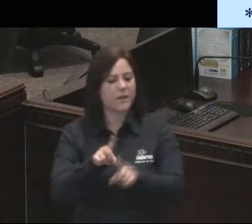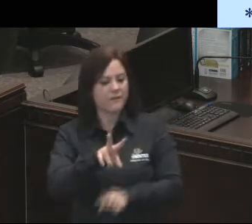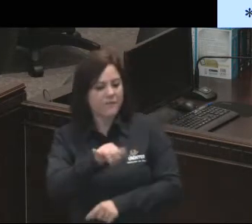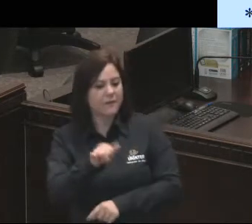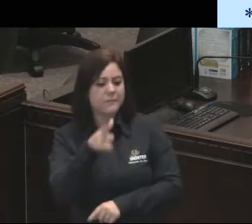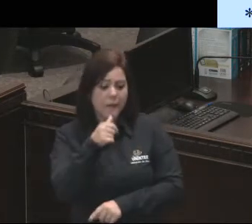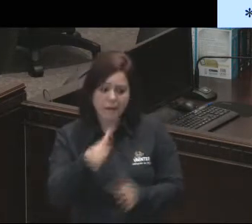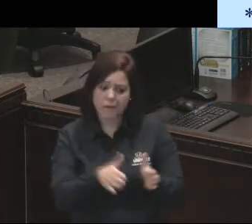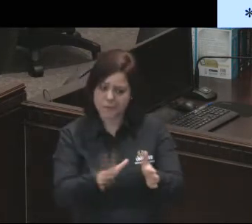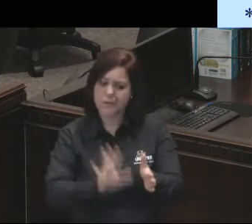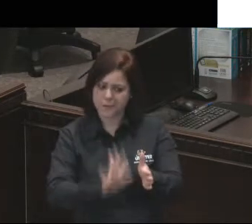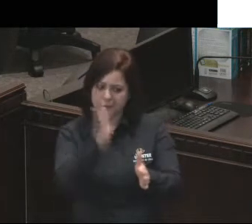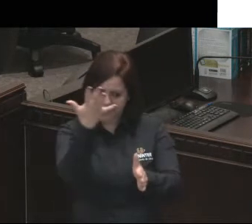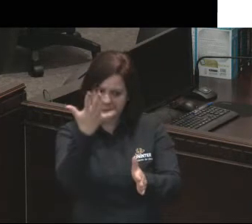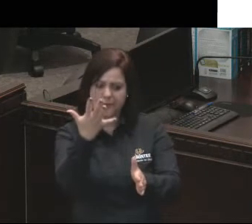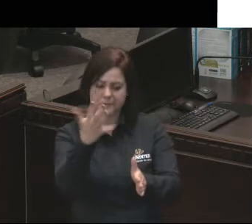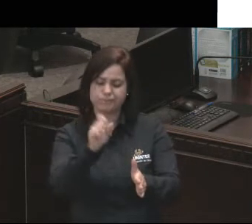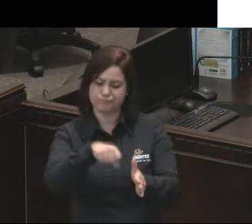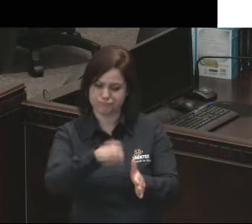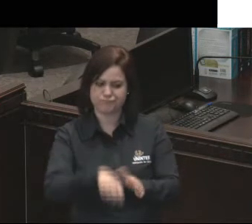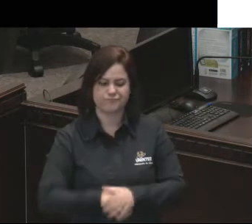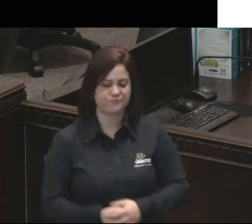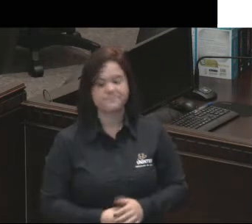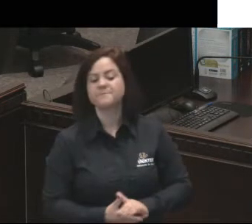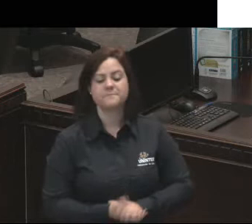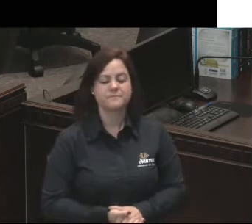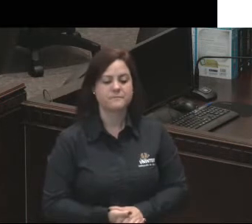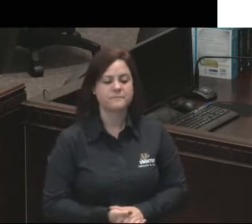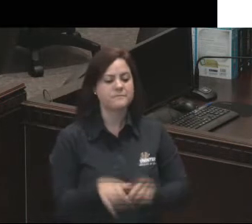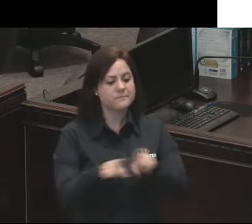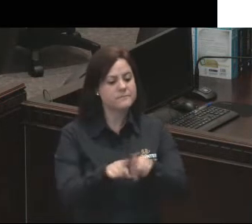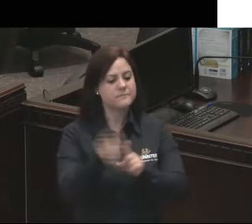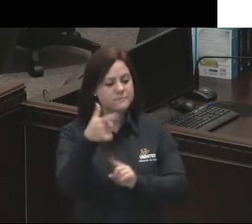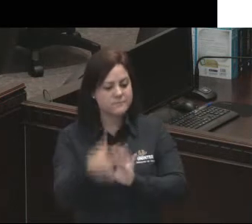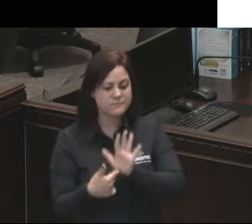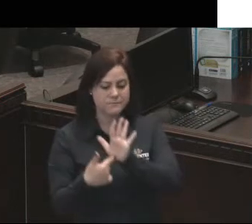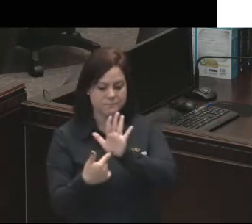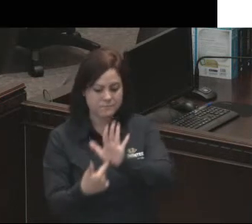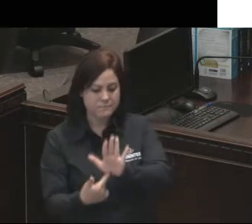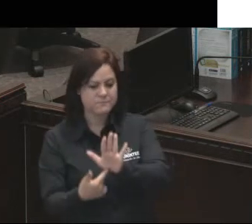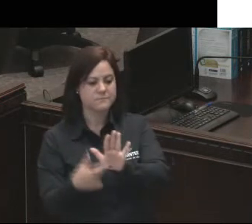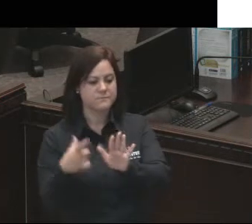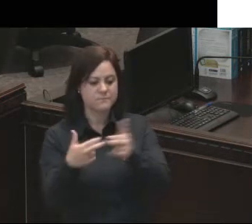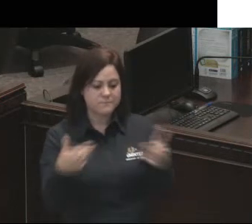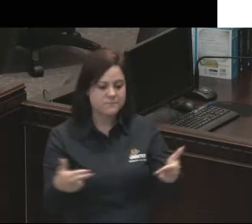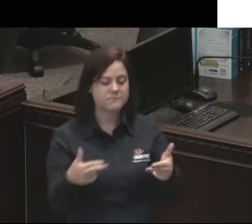vezes, nos corpos hídricos. E também, novamente, presentes em várias